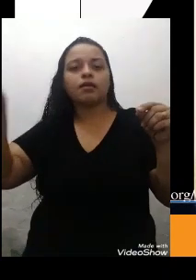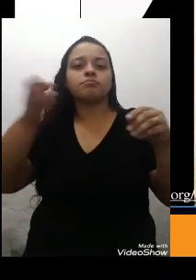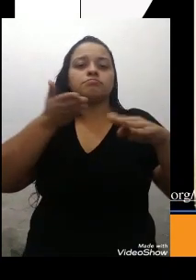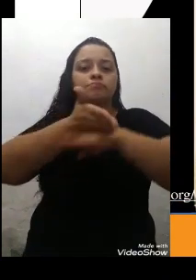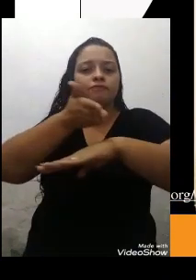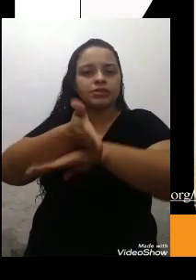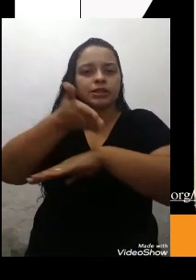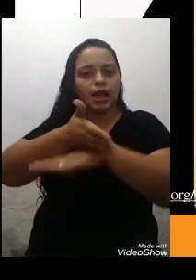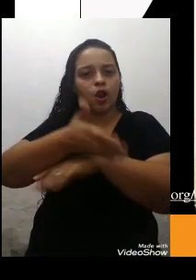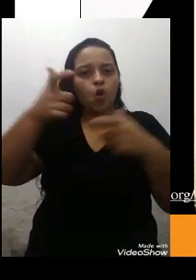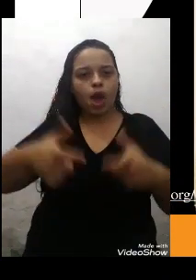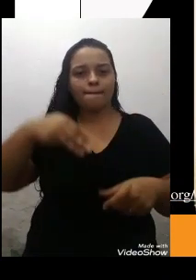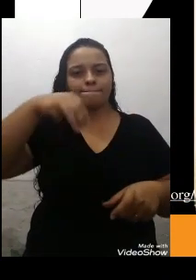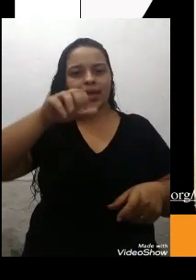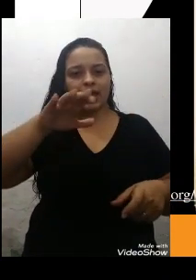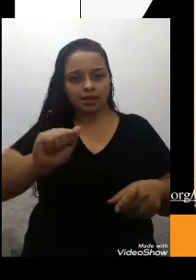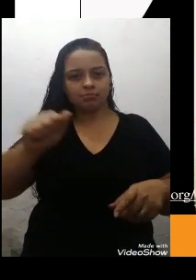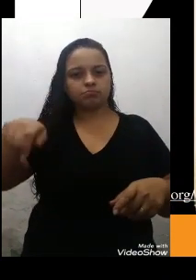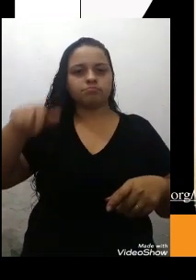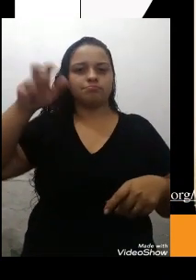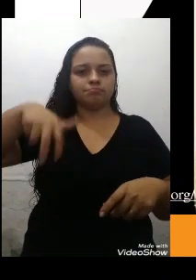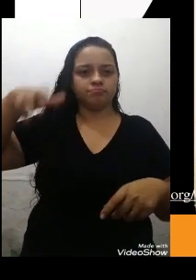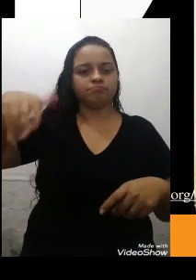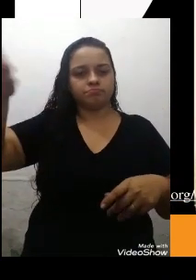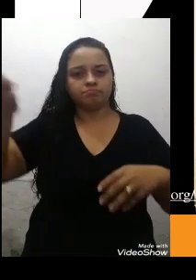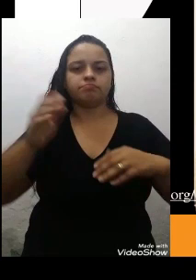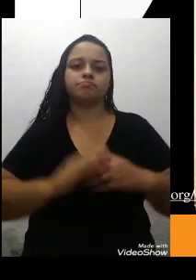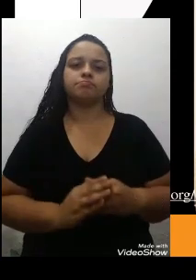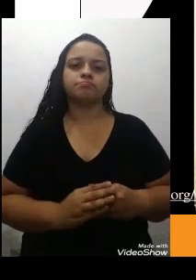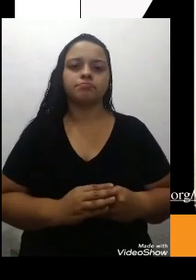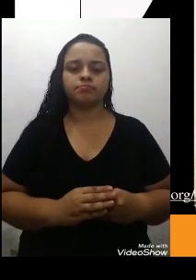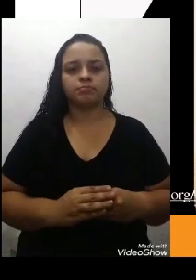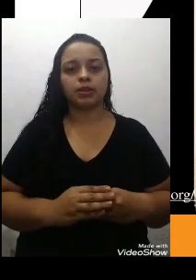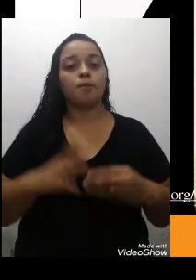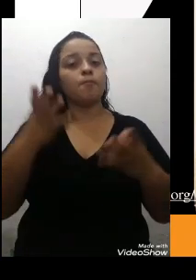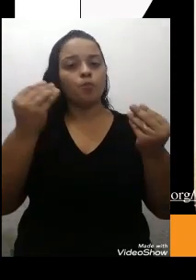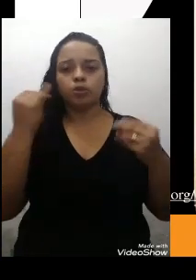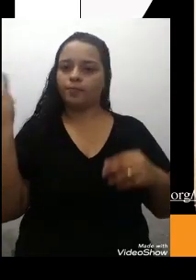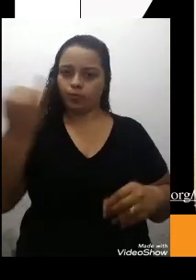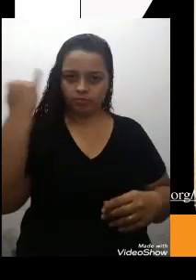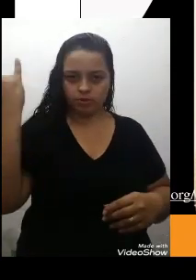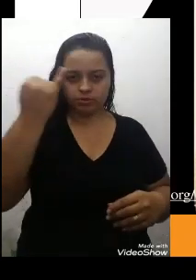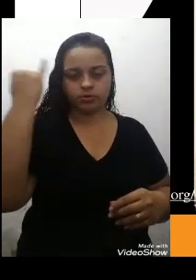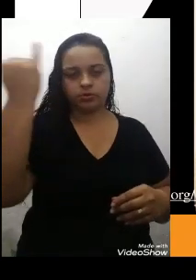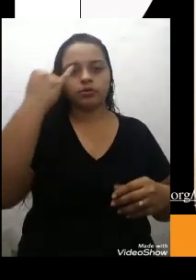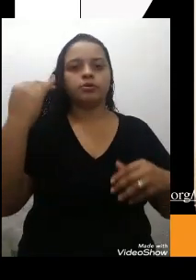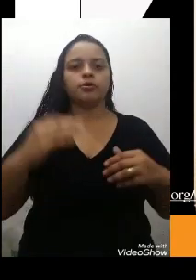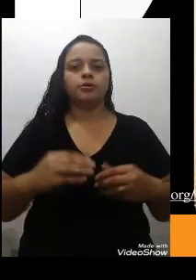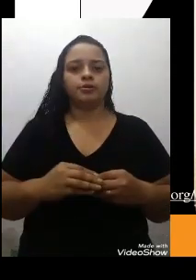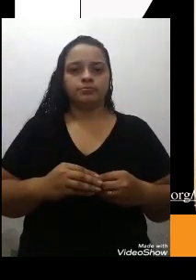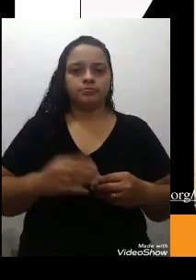sobre essa peregrinação até Meca, né? Que foi tão simbólica nesse